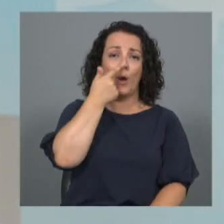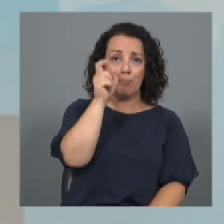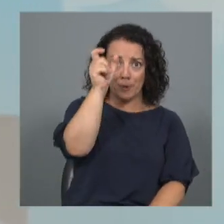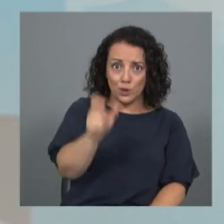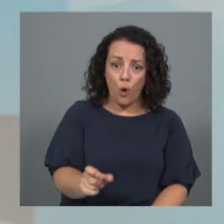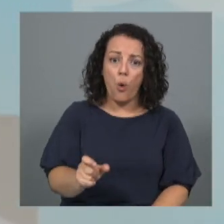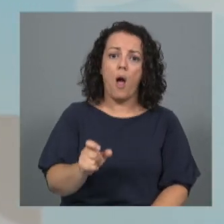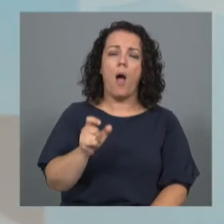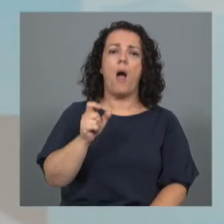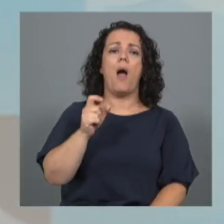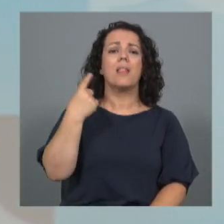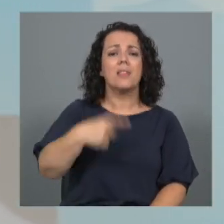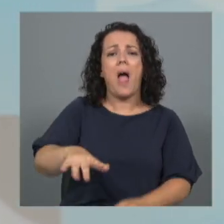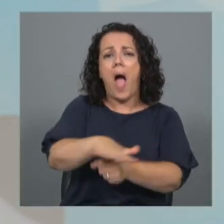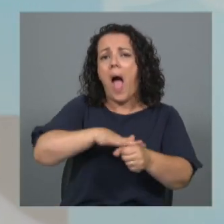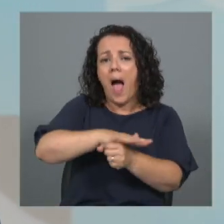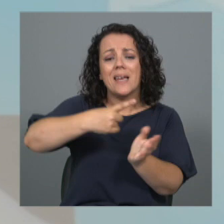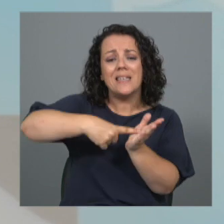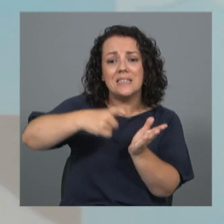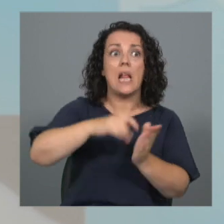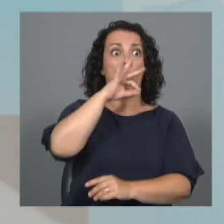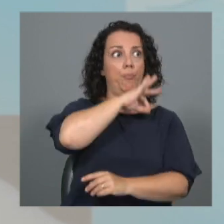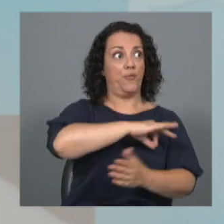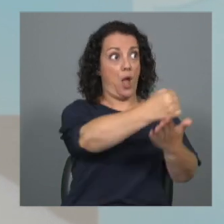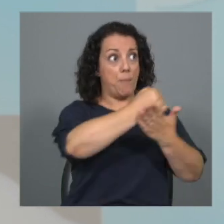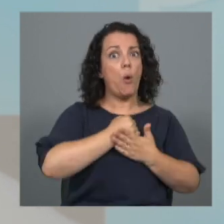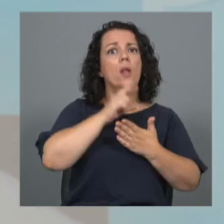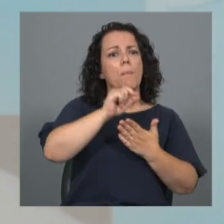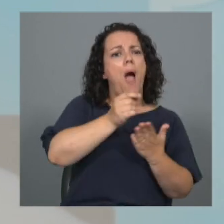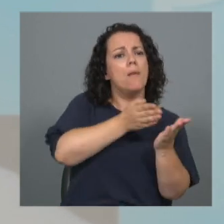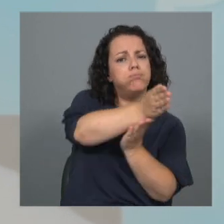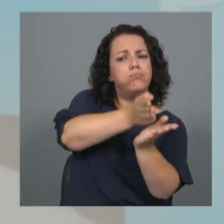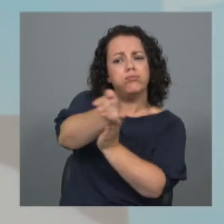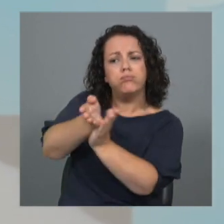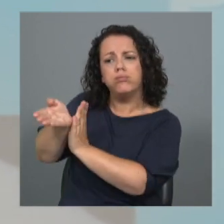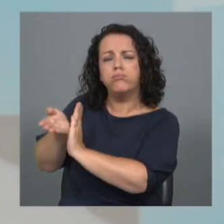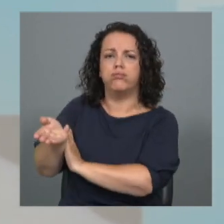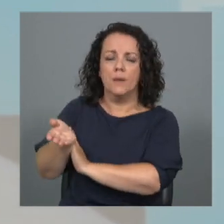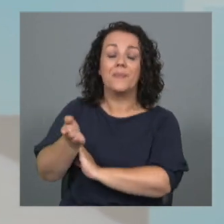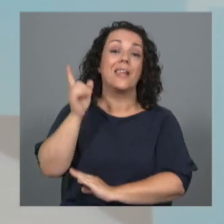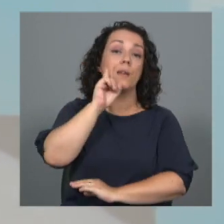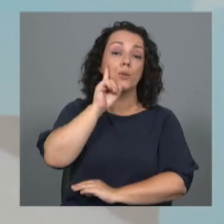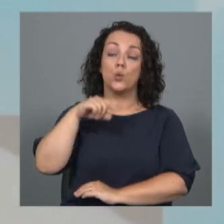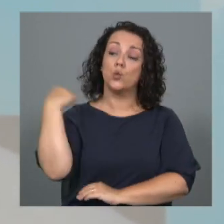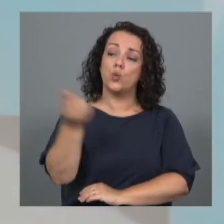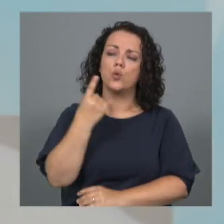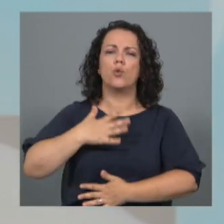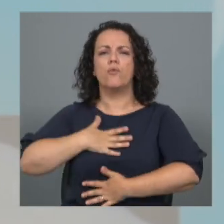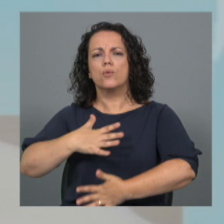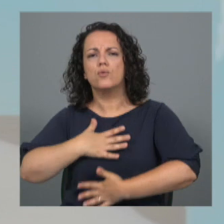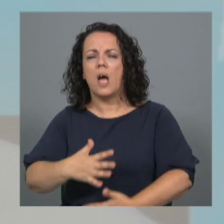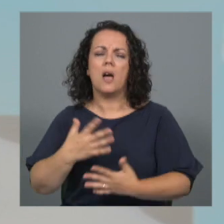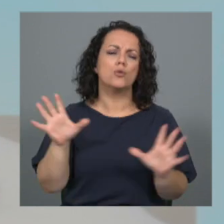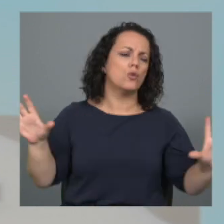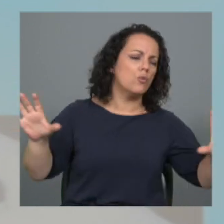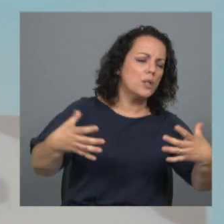a pessoa tem múltiplas dimensões. Agora, eu penso que o segredo é o foco de todos, profissionais, voluntários, de mais comunidade,